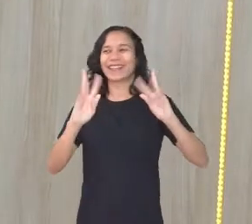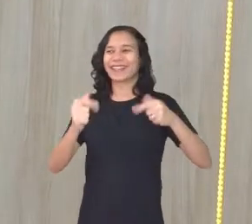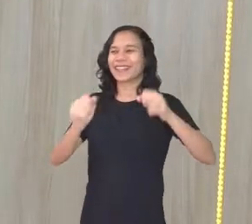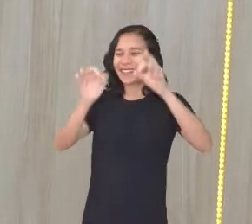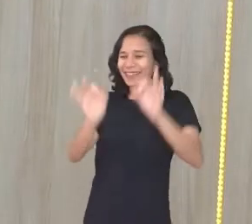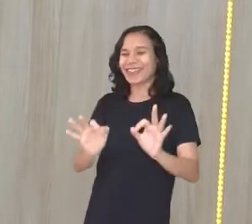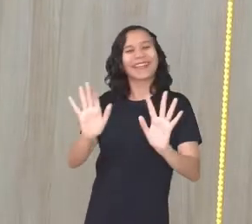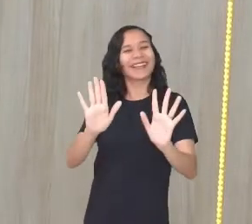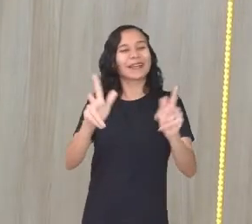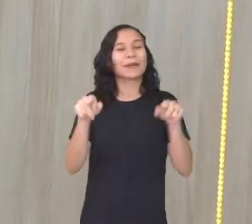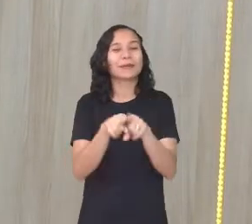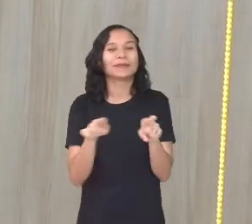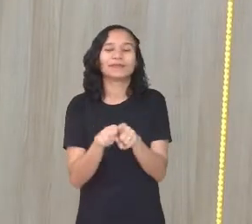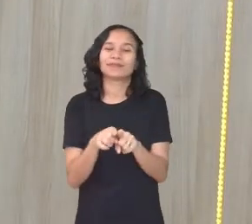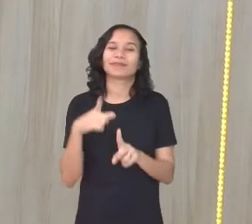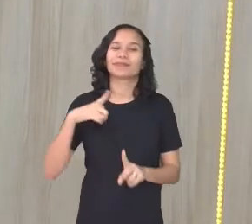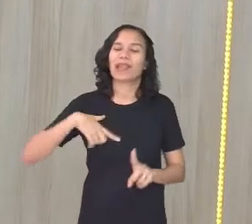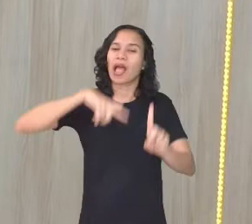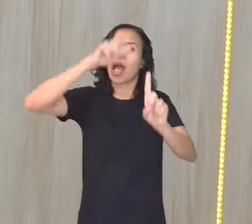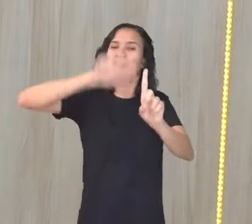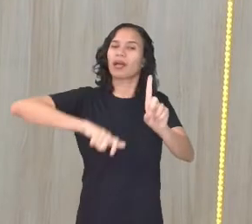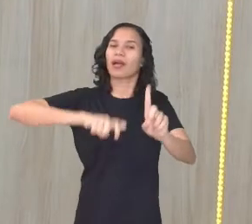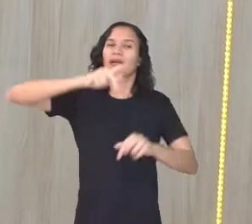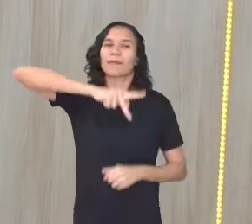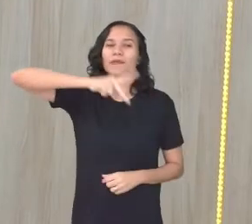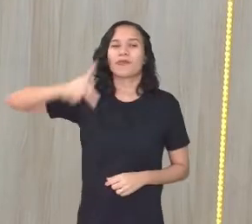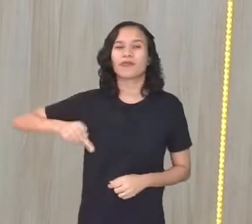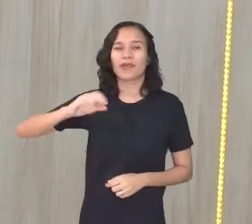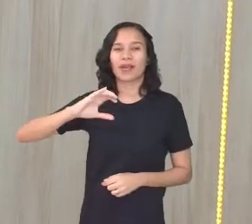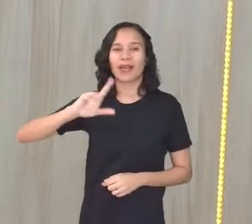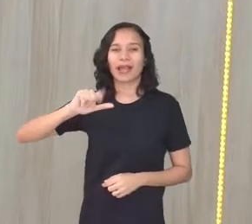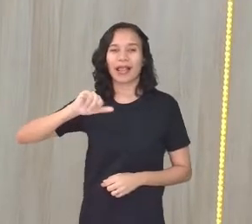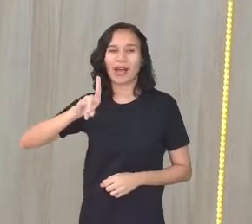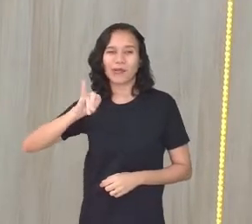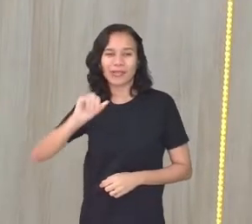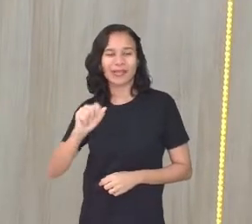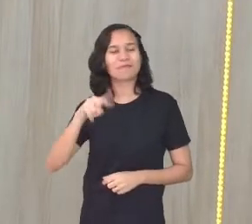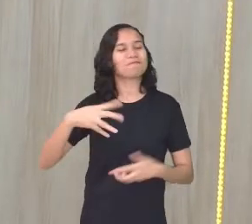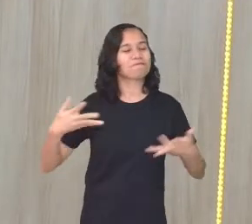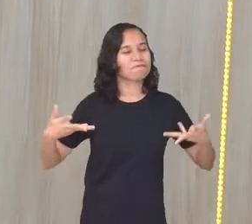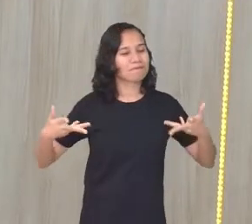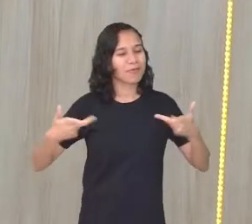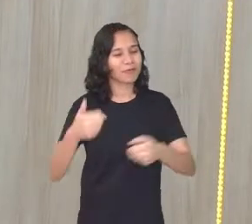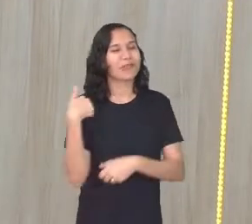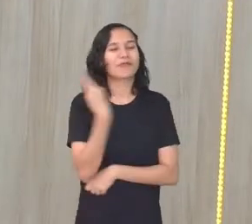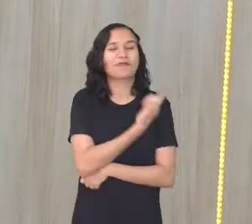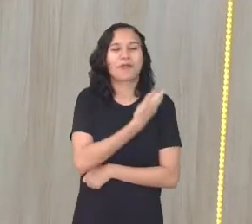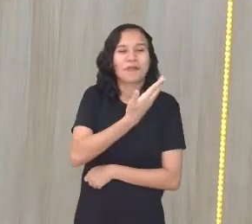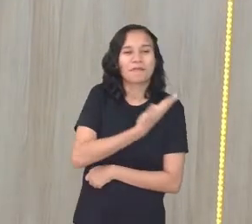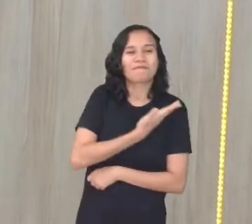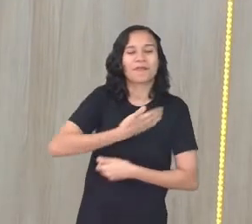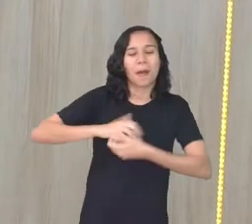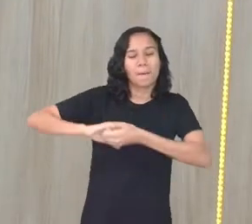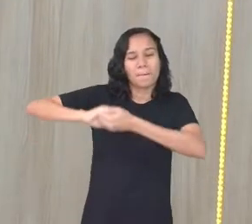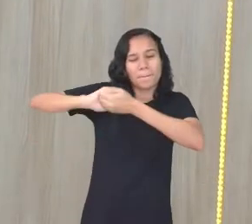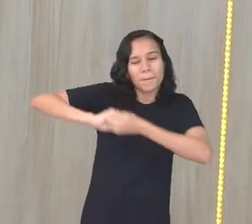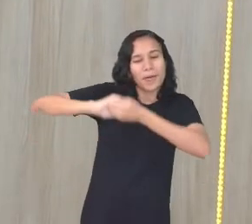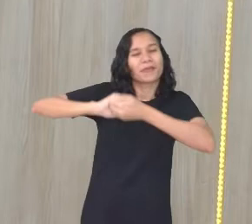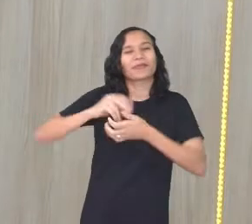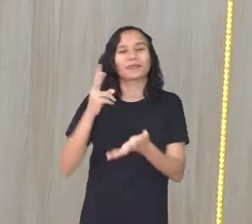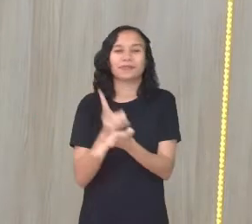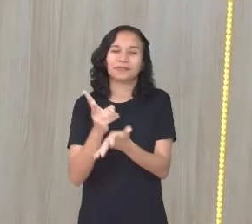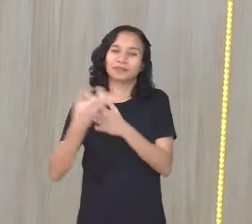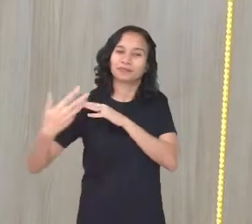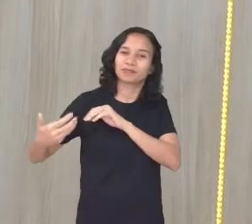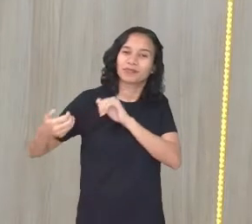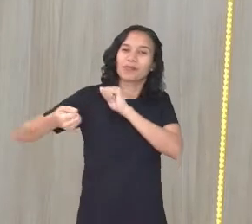né? E estou com ela, professora Cláudia, nossa colega, minha parceira, que sempre está